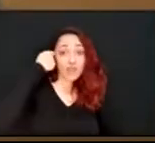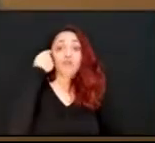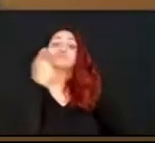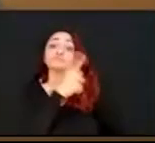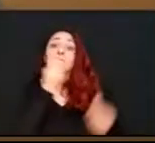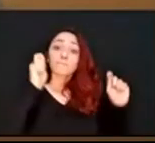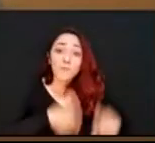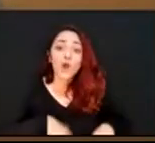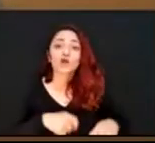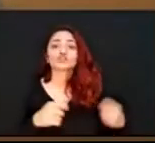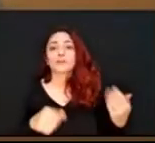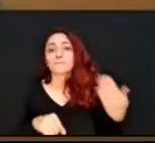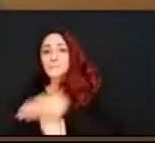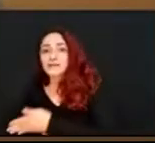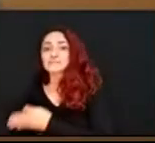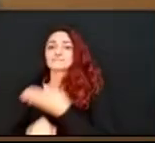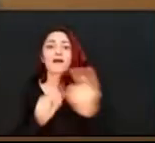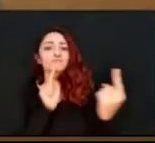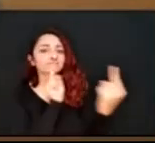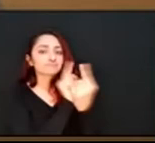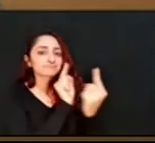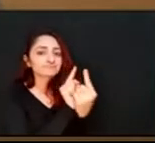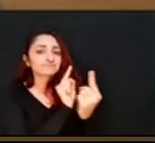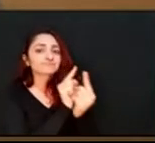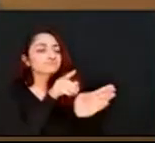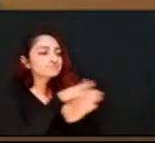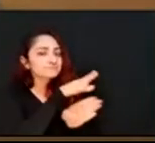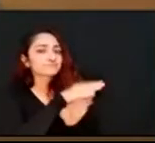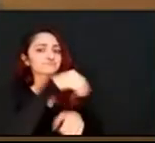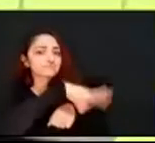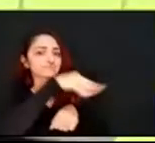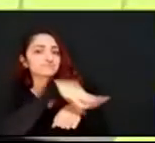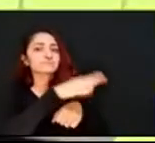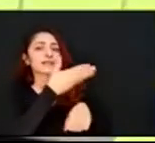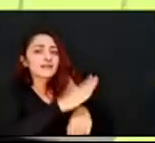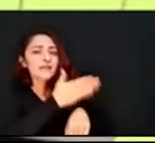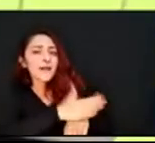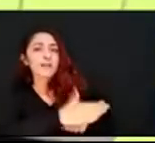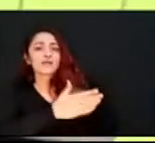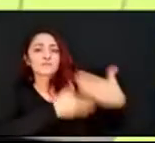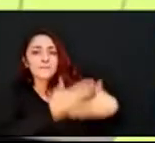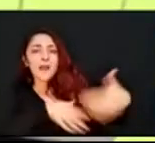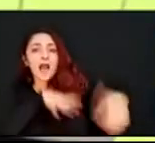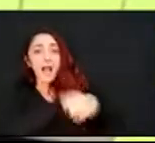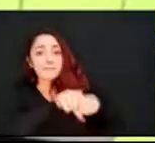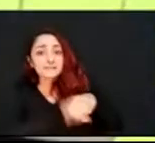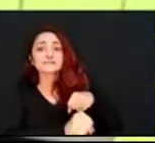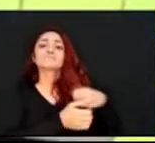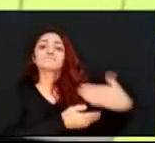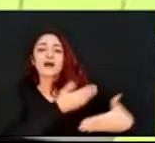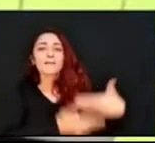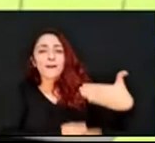mentoria cê através de mentoria cê treinamentos é que a gente vai dando ao longo da jornada